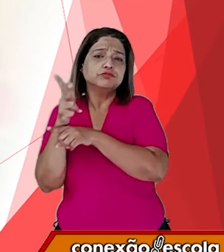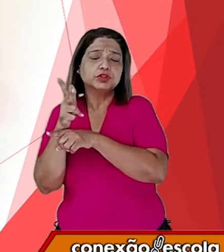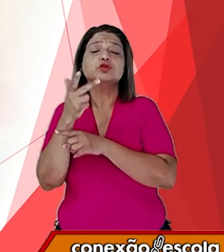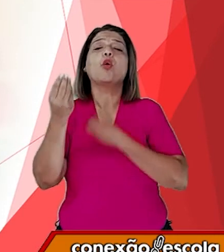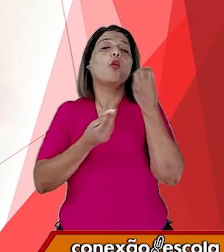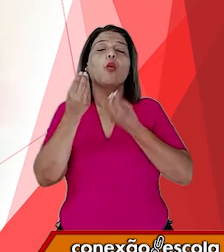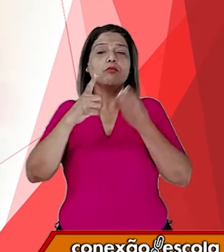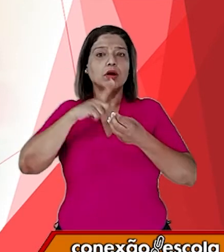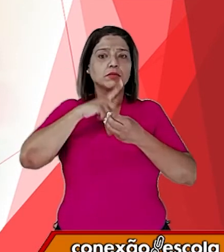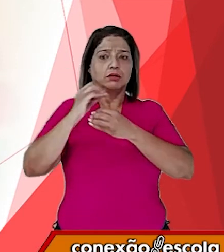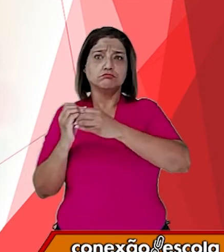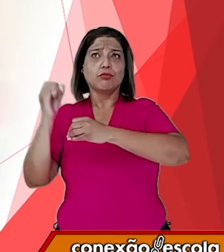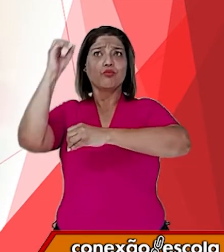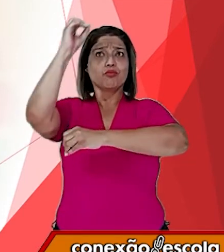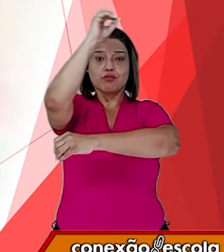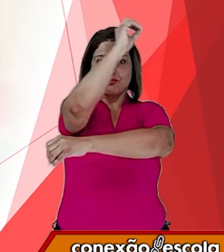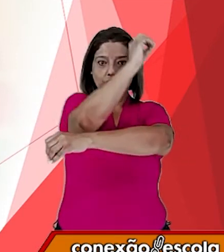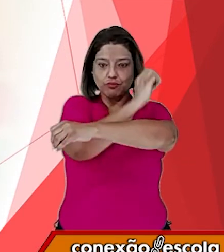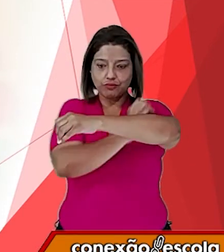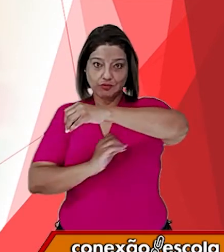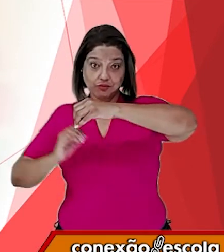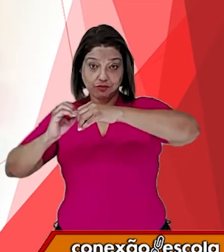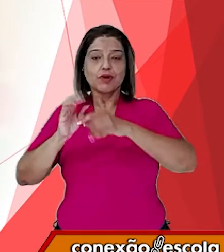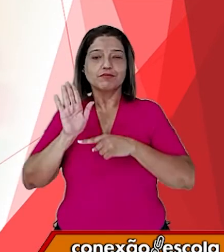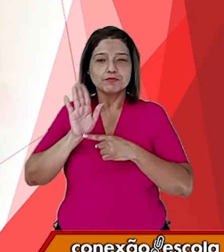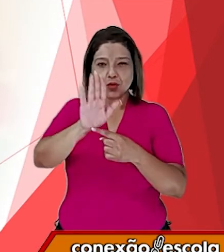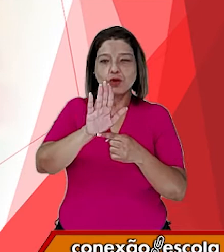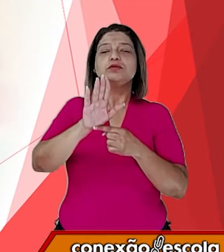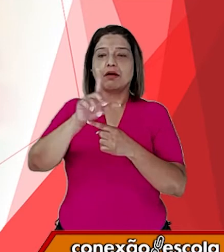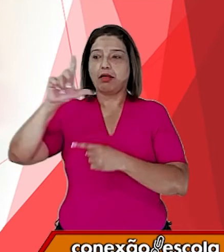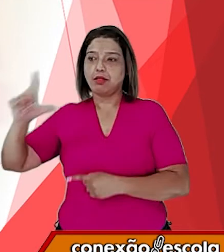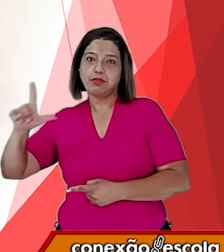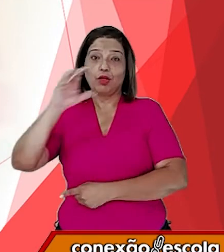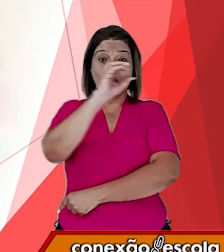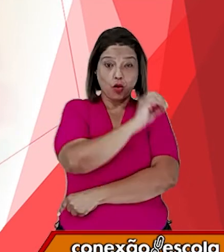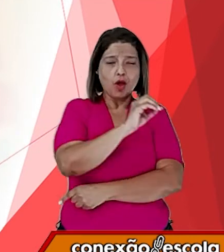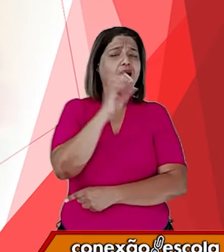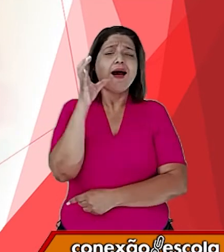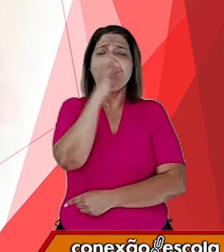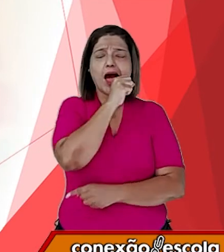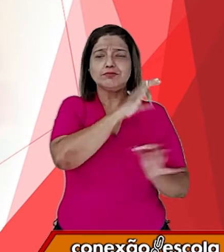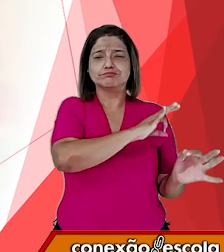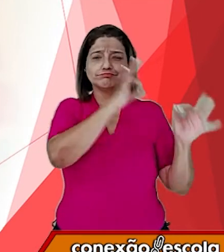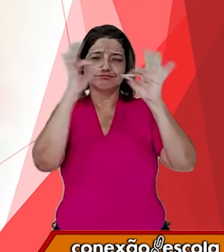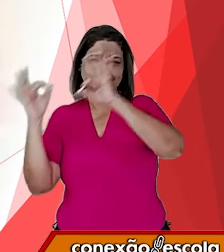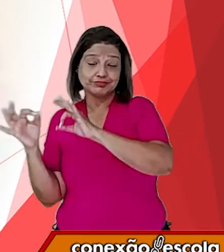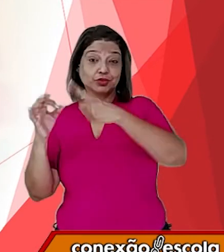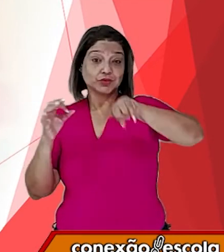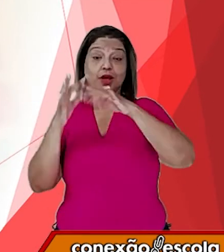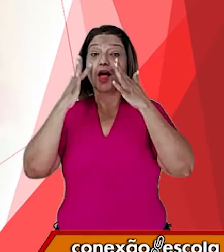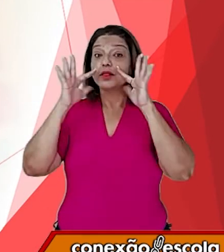o movimento do Sol que passa de leste para oeste. É um vídeo bem rapidinho. Se atente